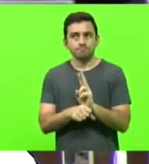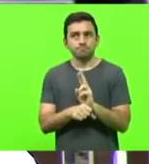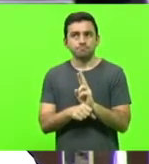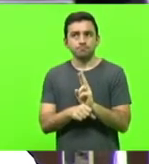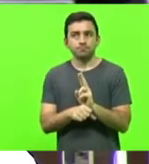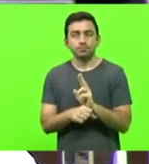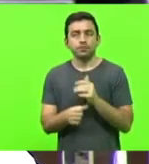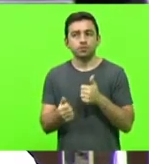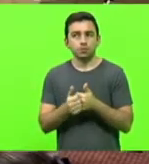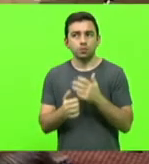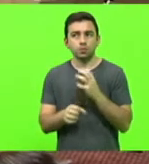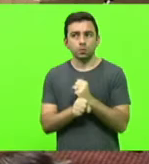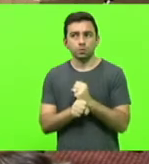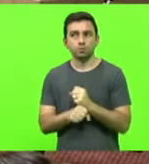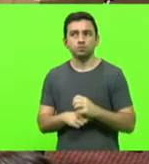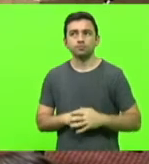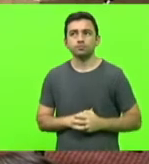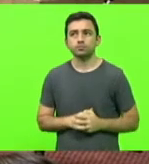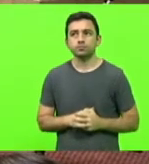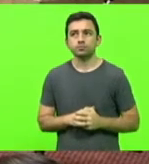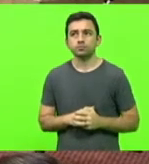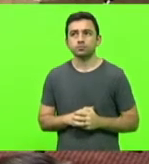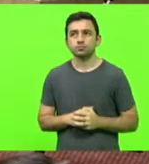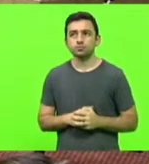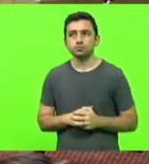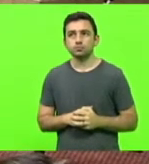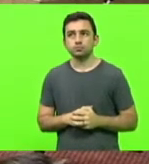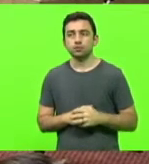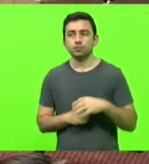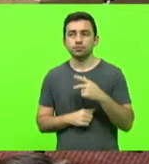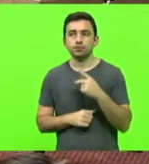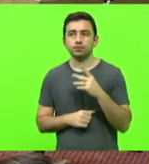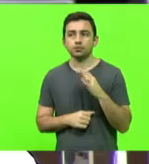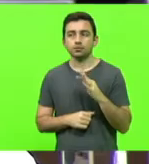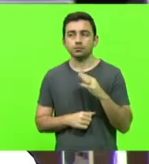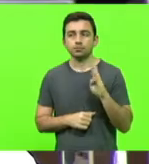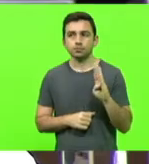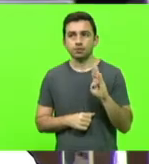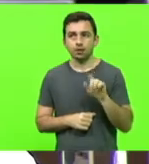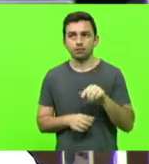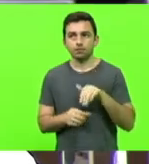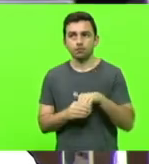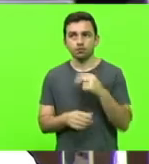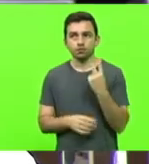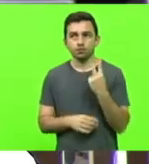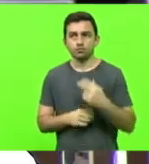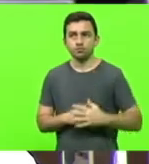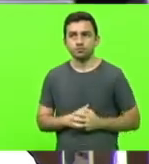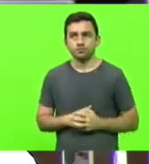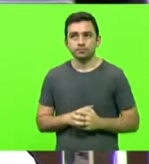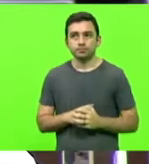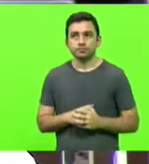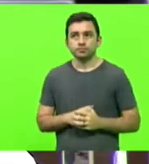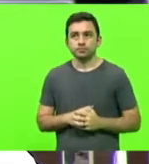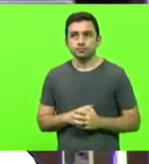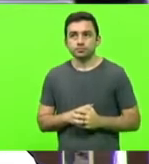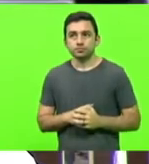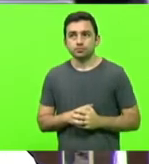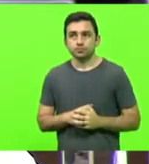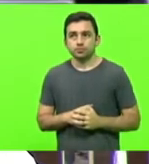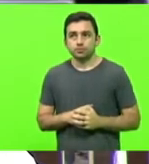Tribunal de Contas. Vossa Excelência orienta a bancada do PTB a votar 2, é isso? 2. PTB vota 2. PTB, no